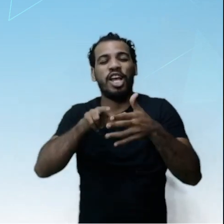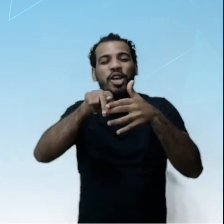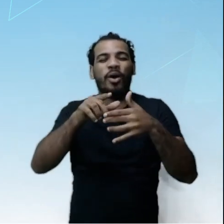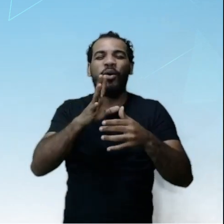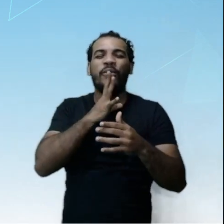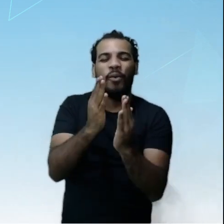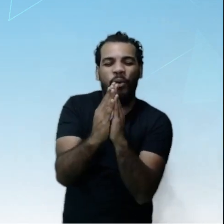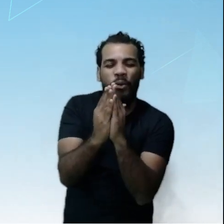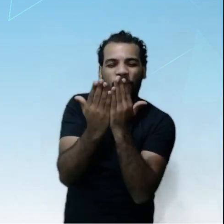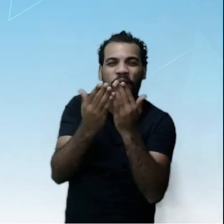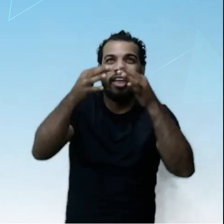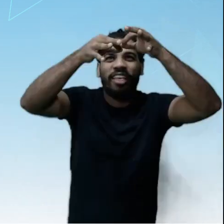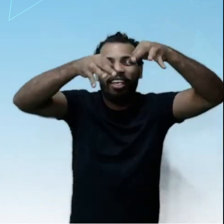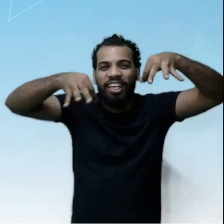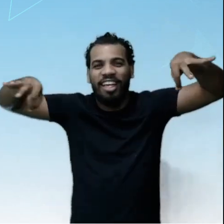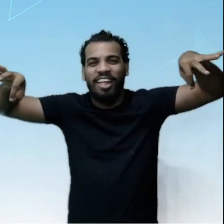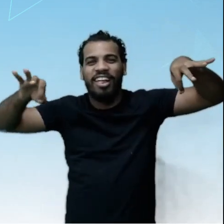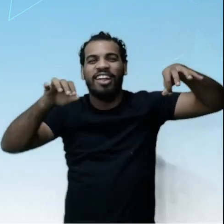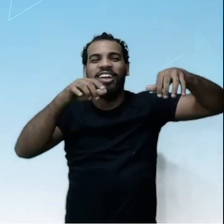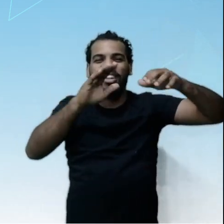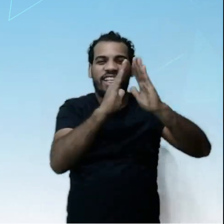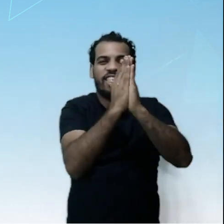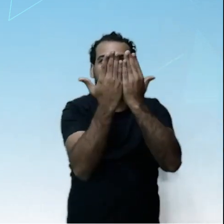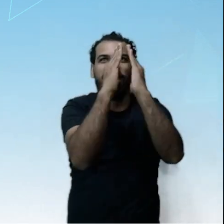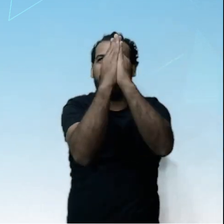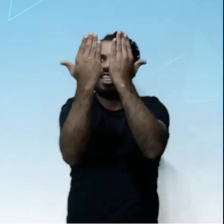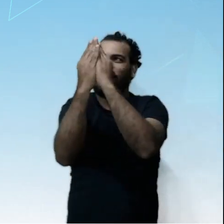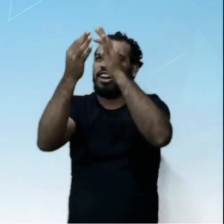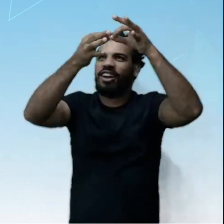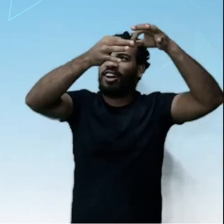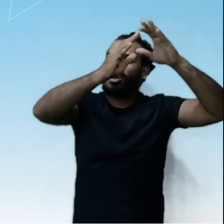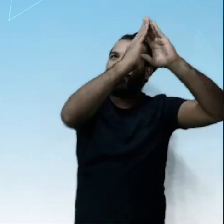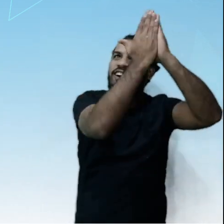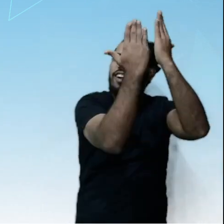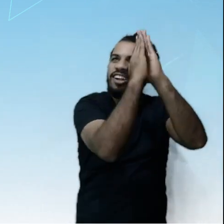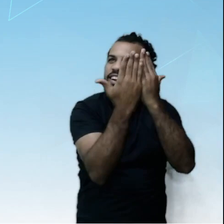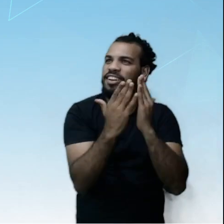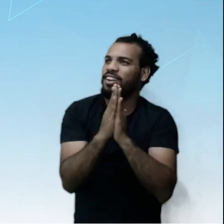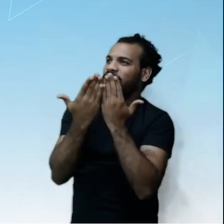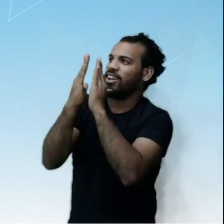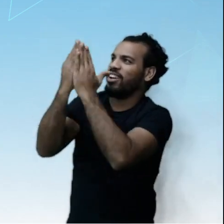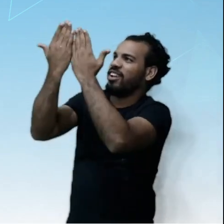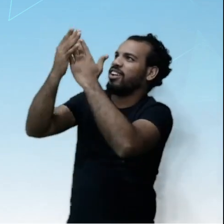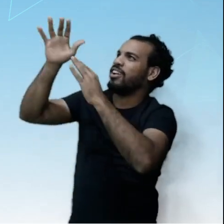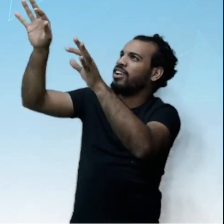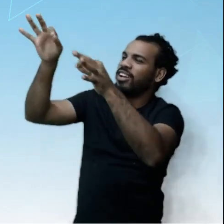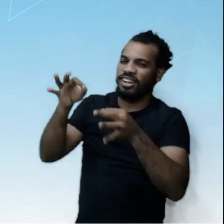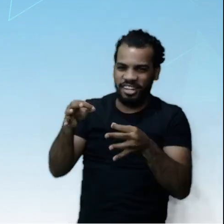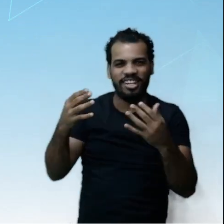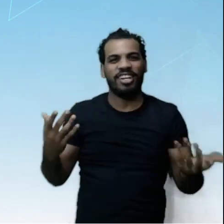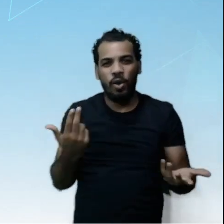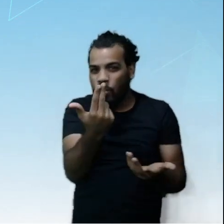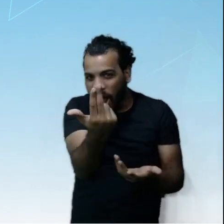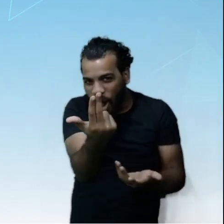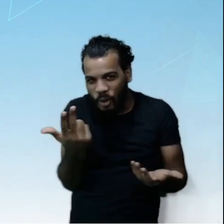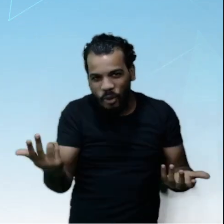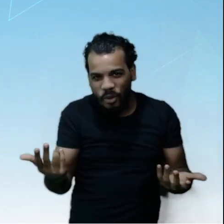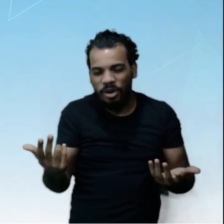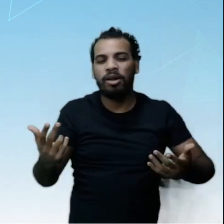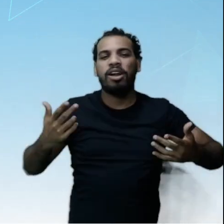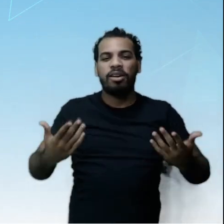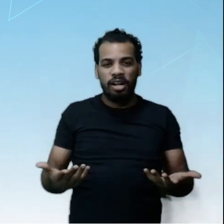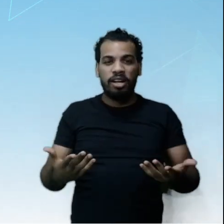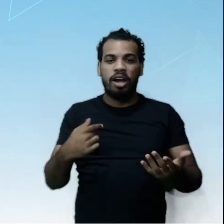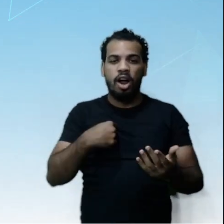assim, professor? Eu posso muito bem fazer, mandar um convite para vocês, para uma festa, mas escrito em verso,